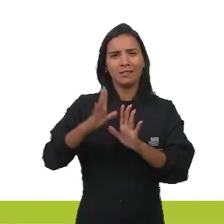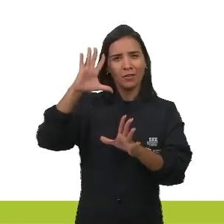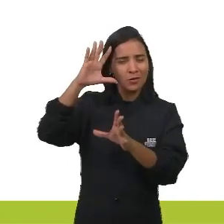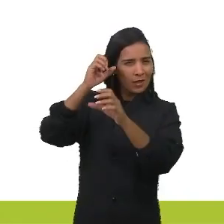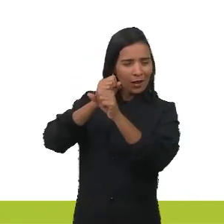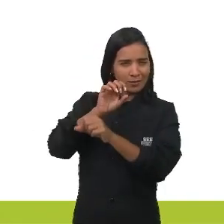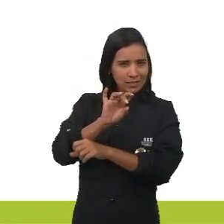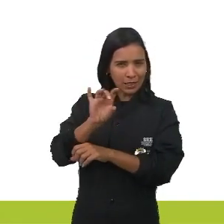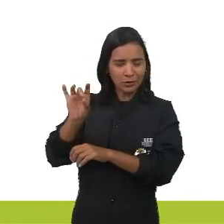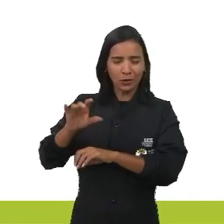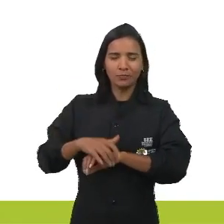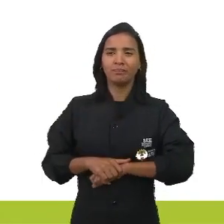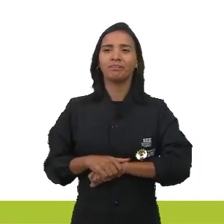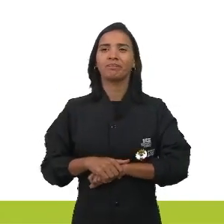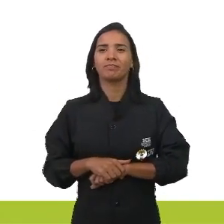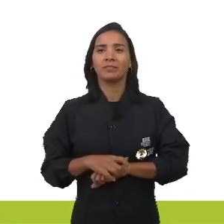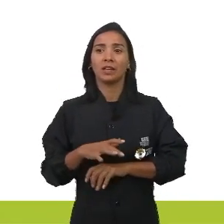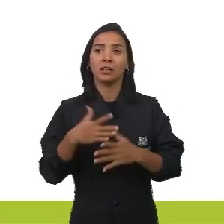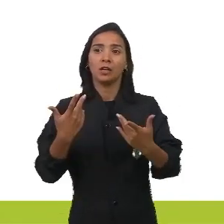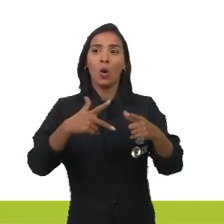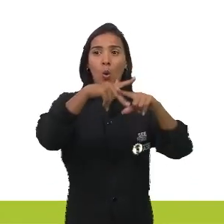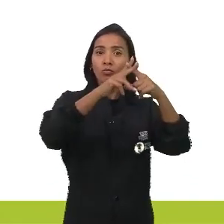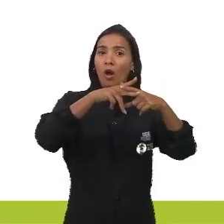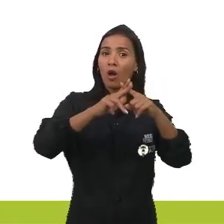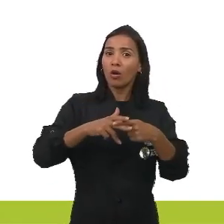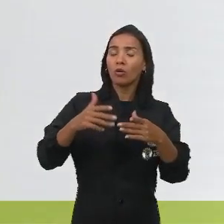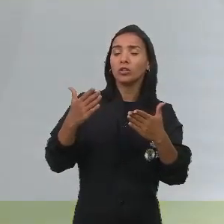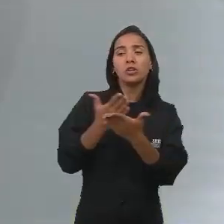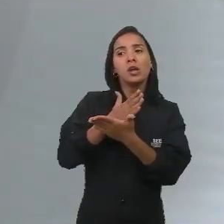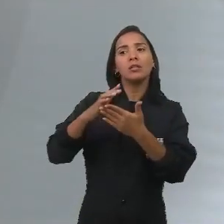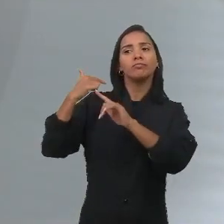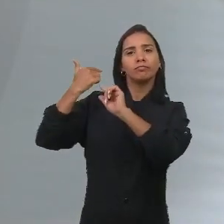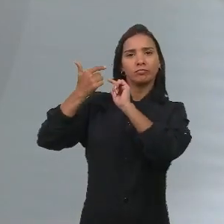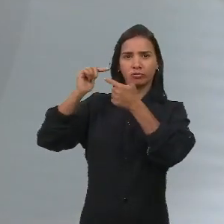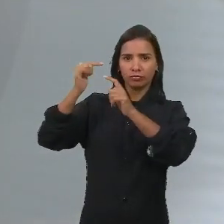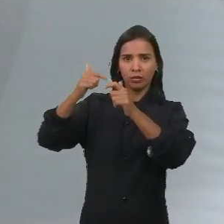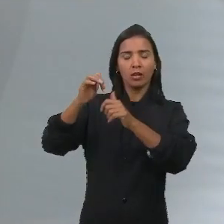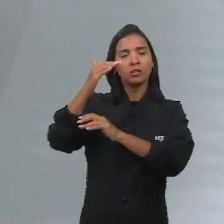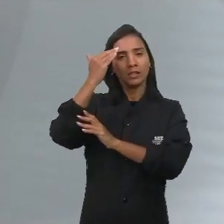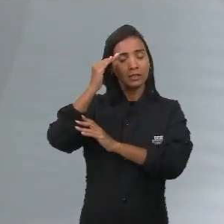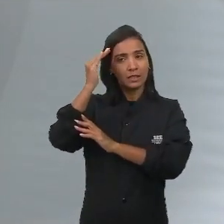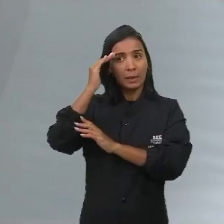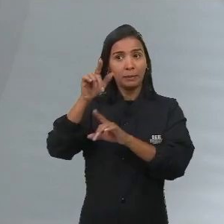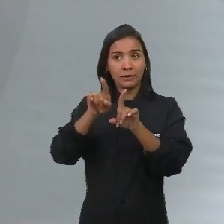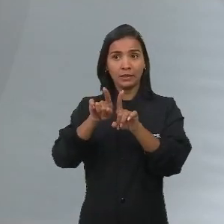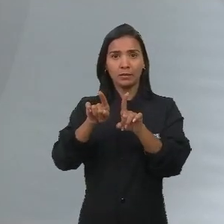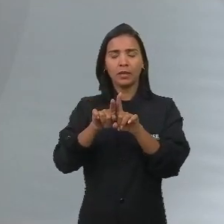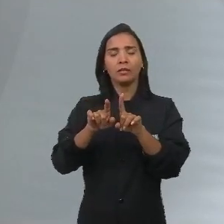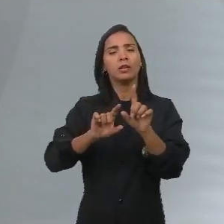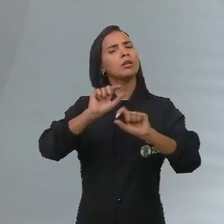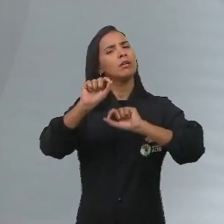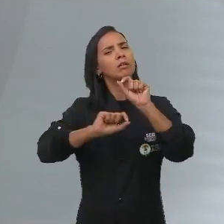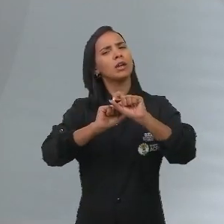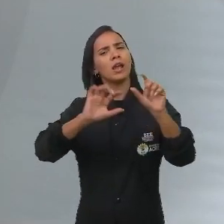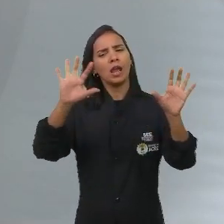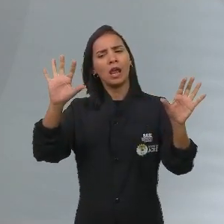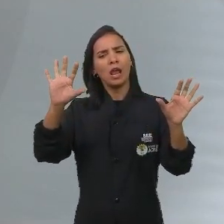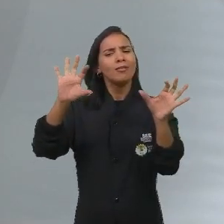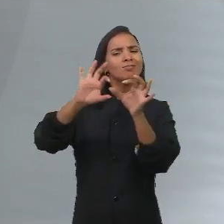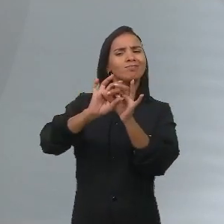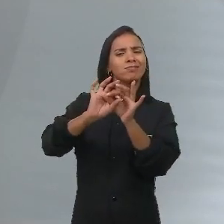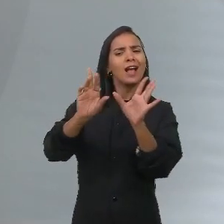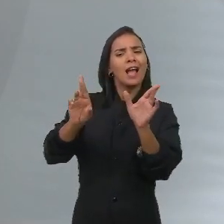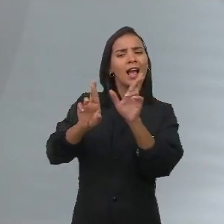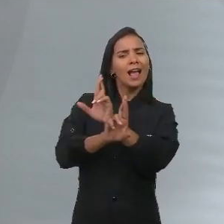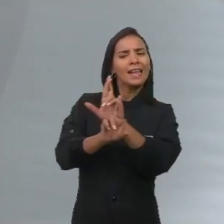sabem ó manutenção de tradições e saberes aqui é quando a gente faz correlação com o quê com esse